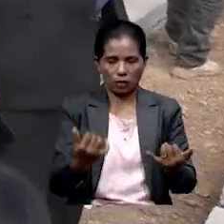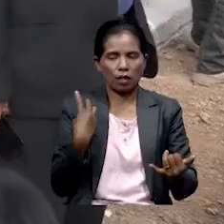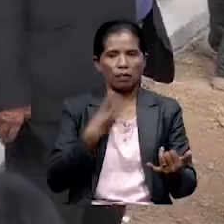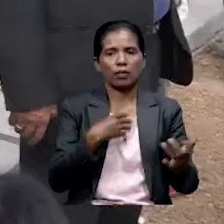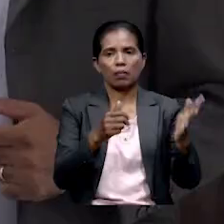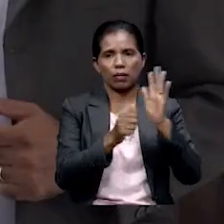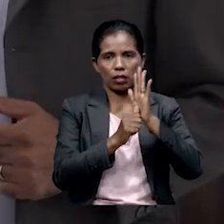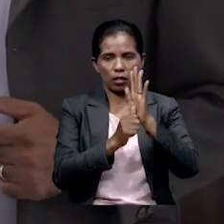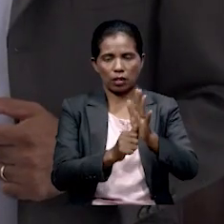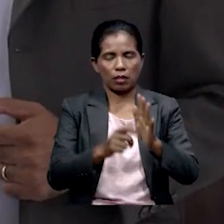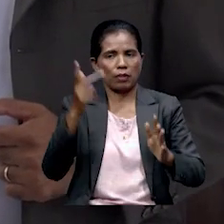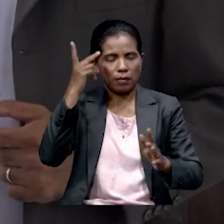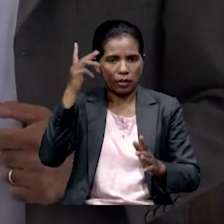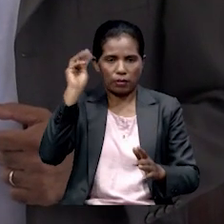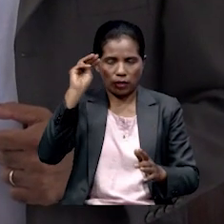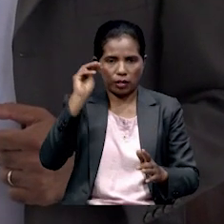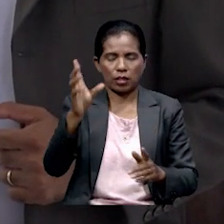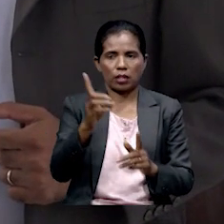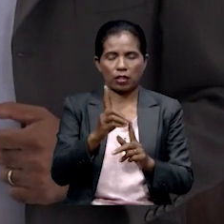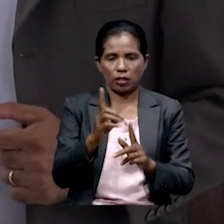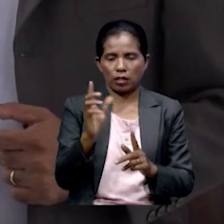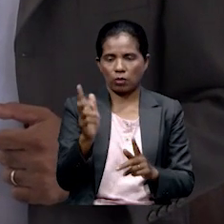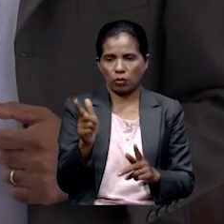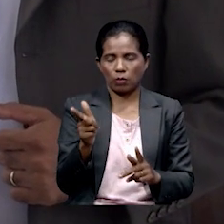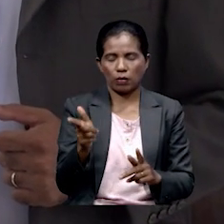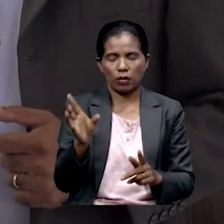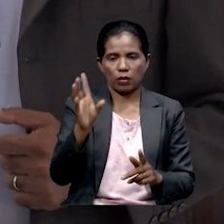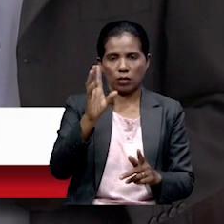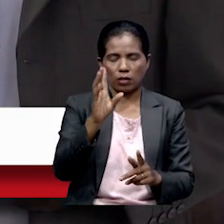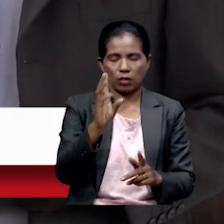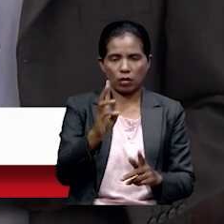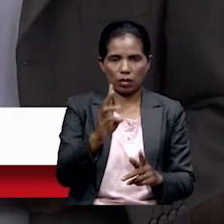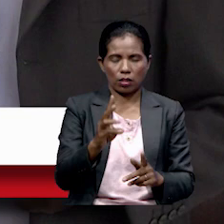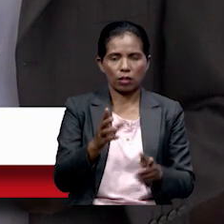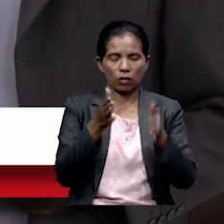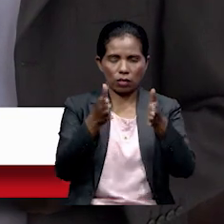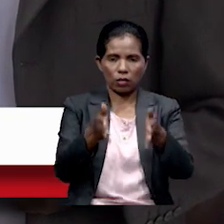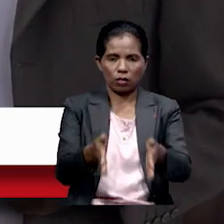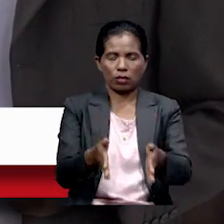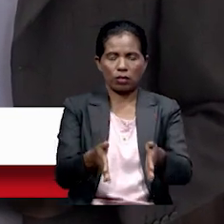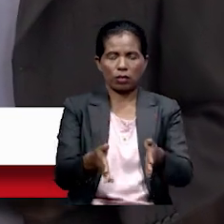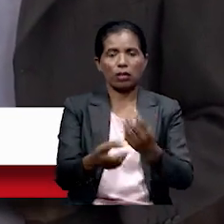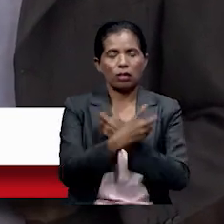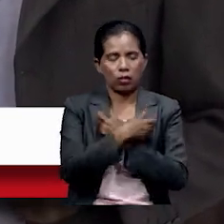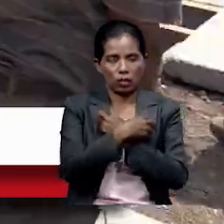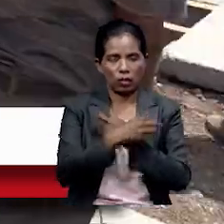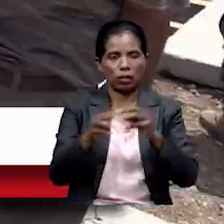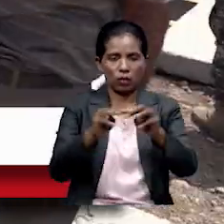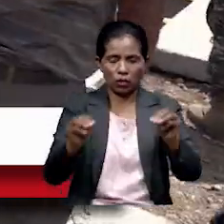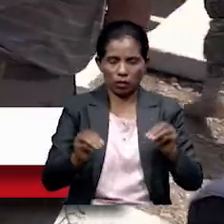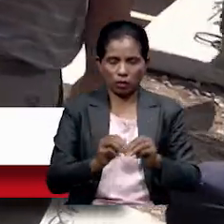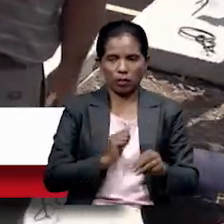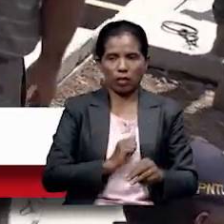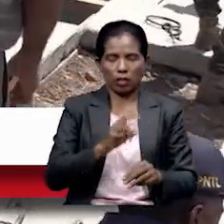silencio primeiro ministro iha dia 25 agora ato halot restos mortais iha municipio Aileu. Iha